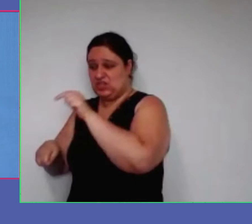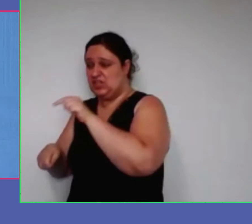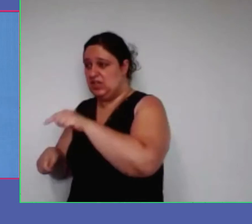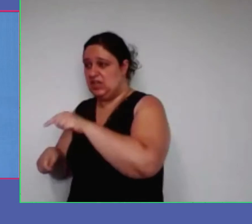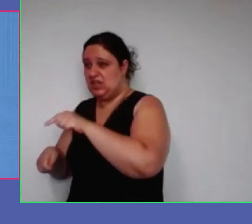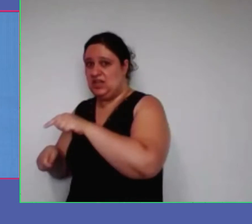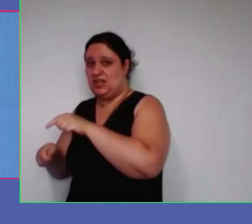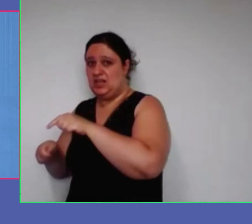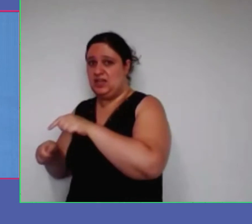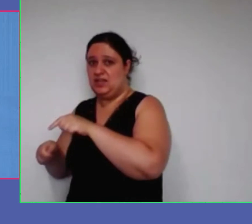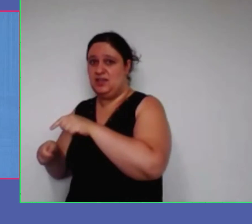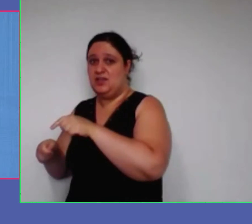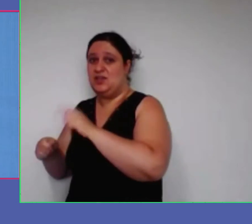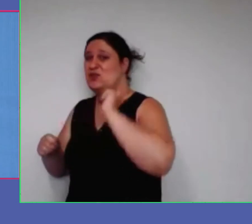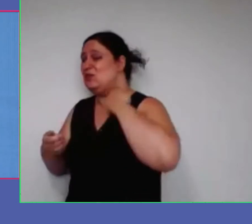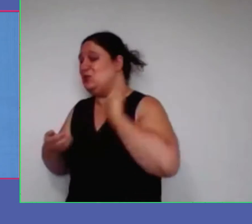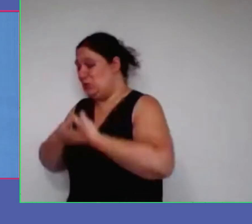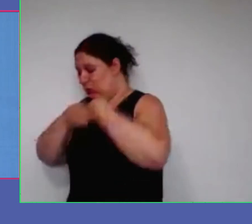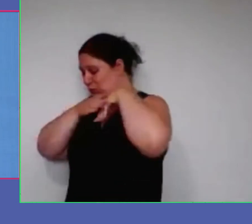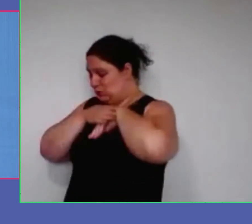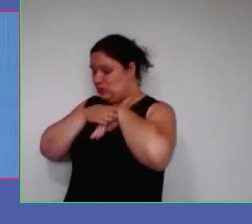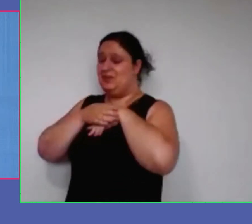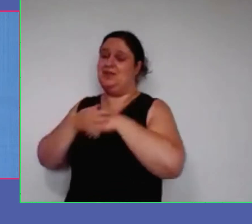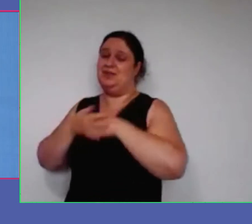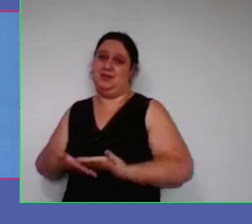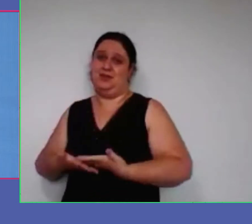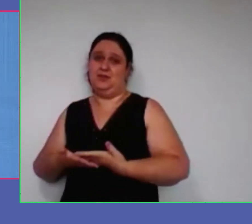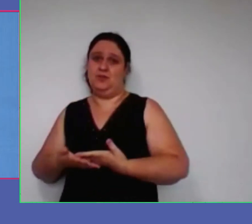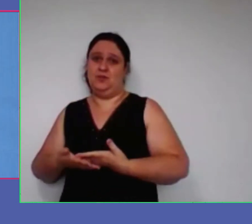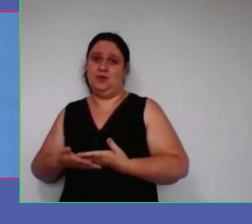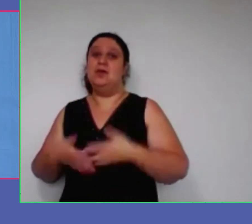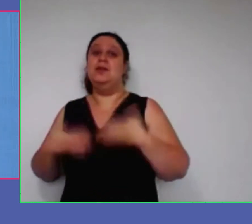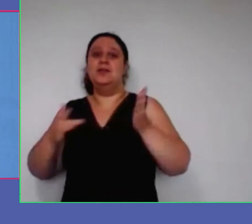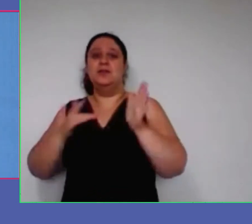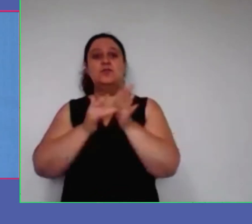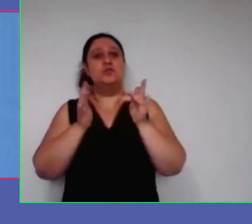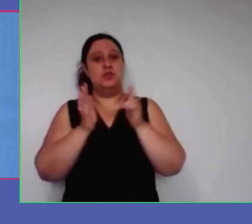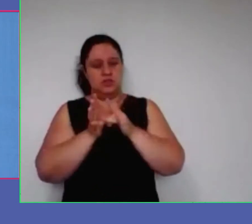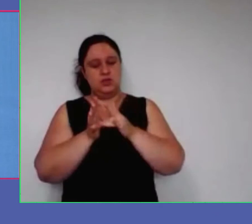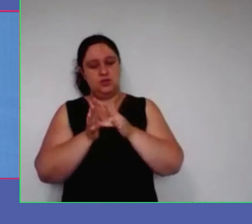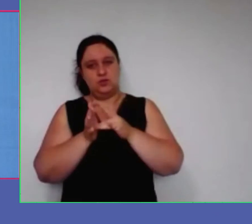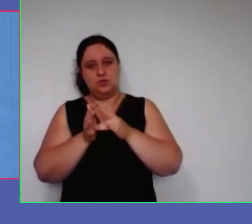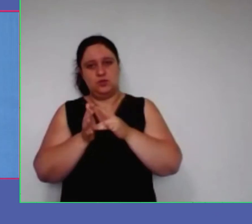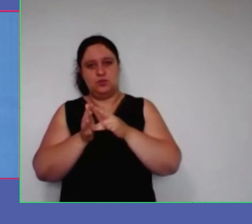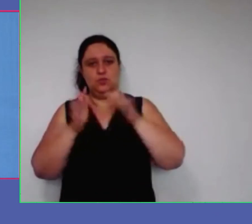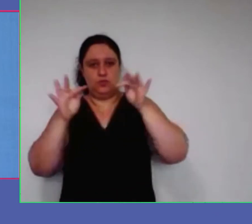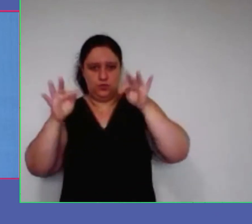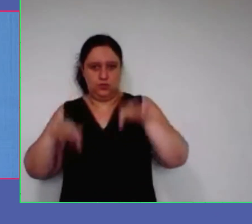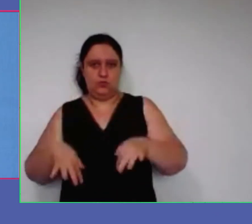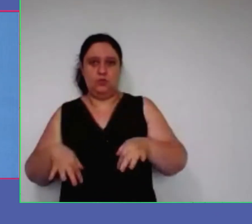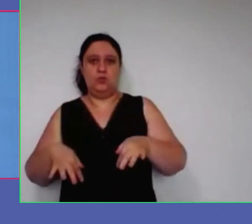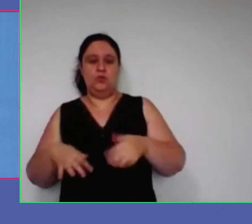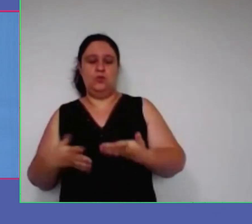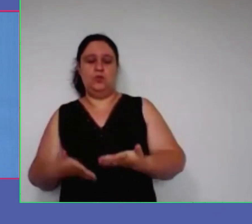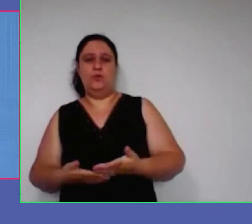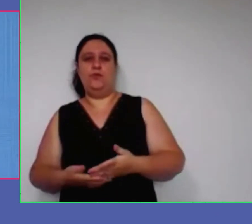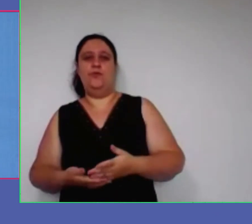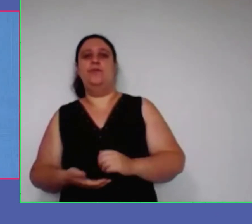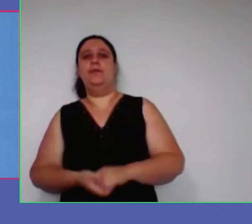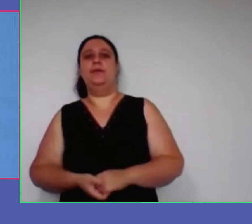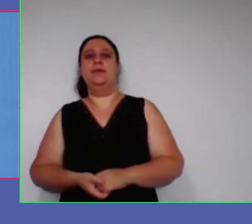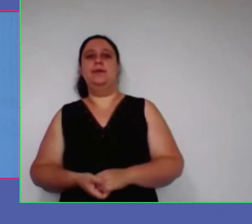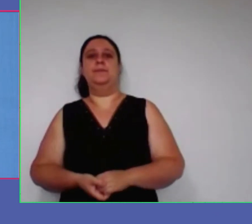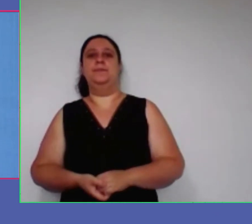né? Então, no fim, irmãos, Jesus, como pão do céu, né, enviado para a casa de Israel, ele